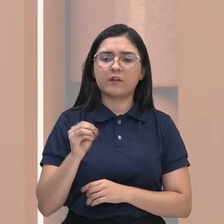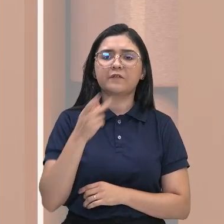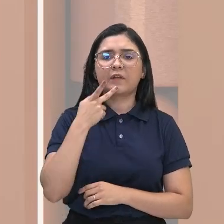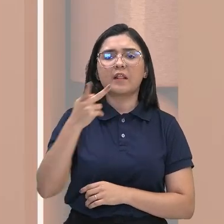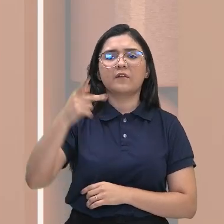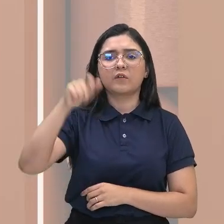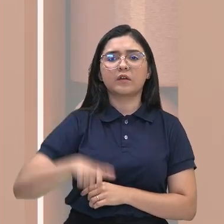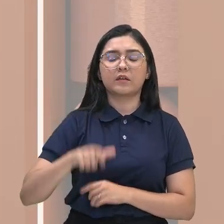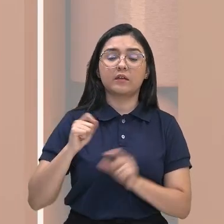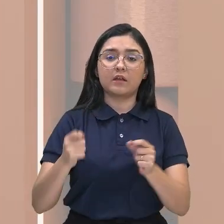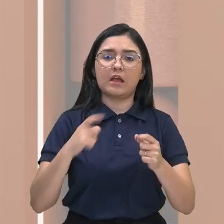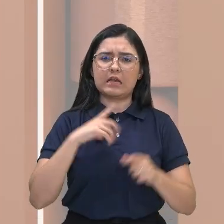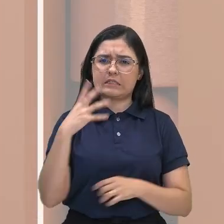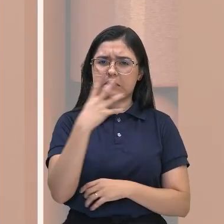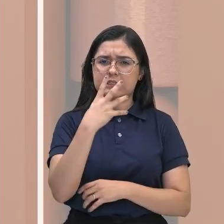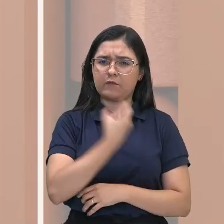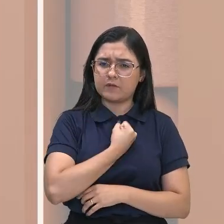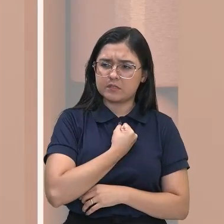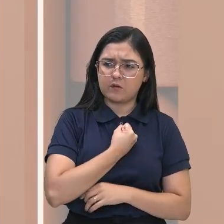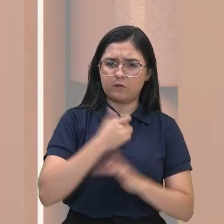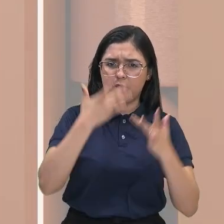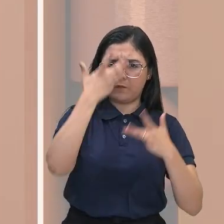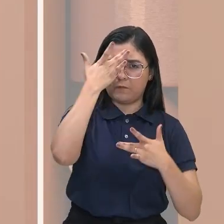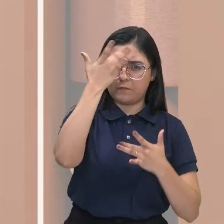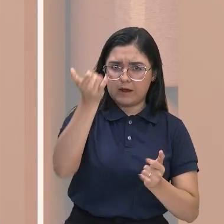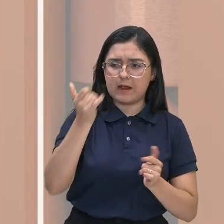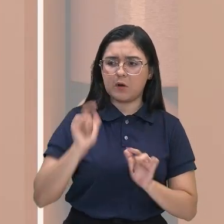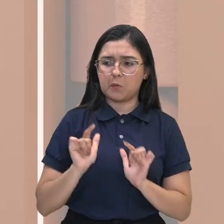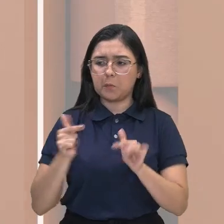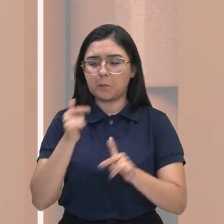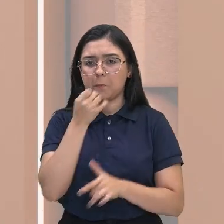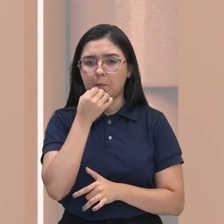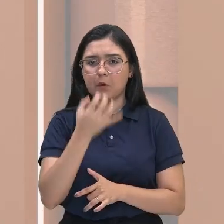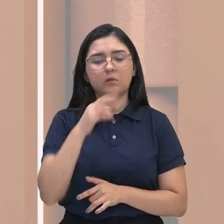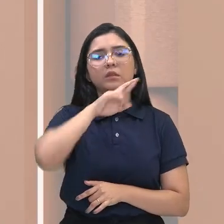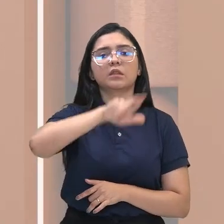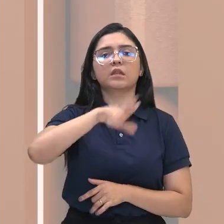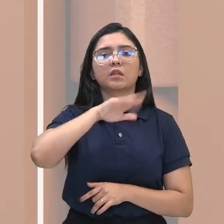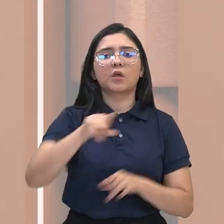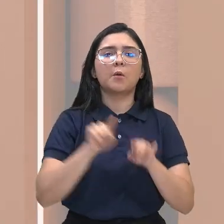não viria nem pela fé, nem por boas obras, e sim por